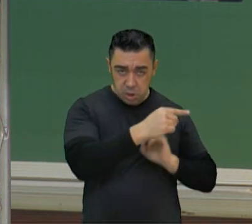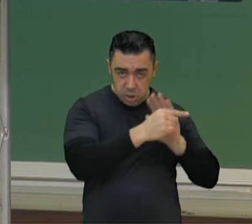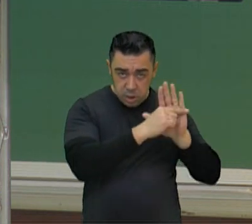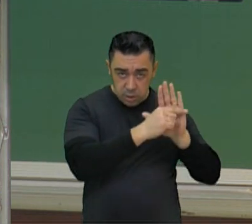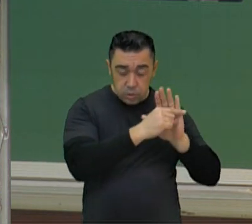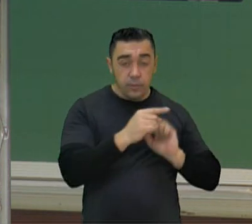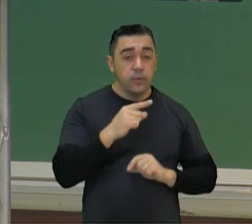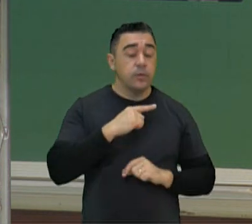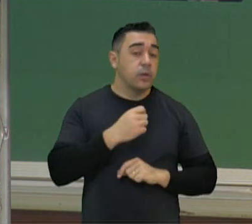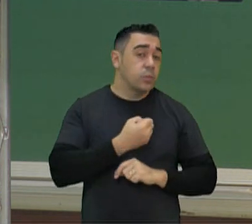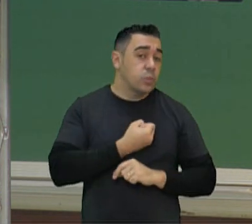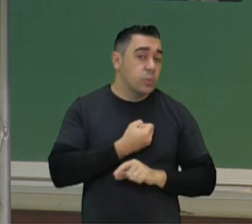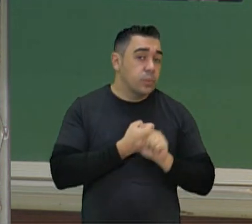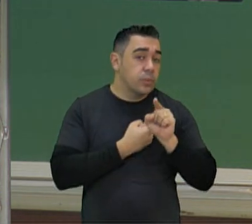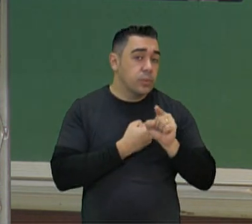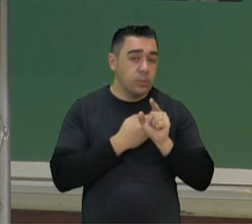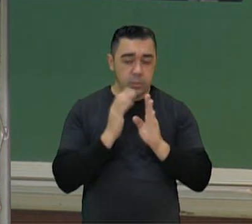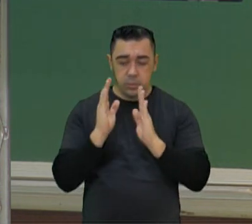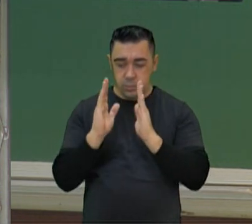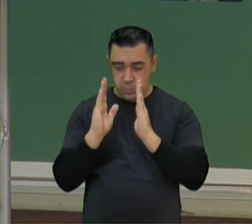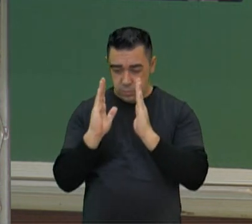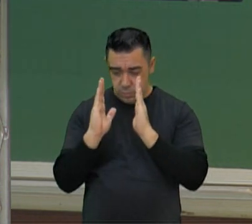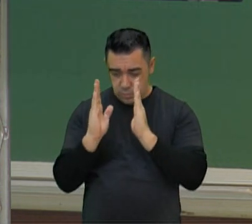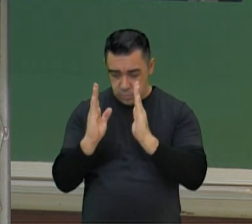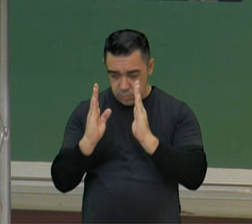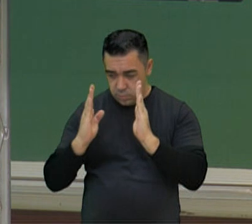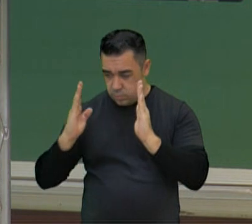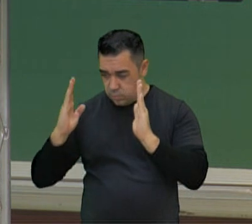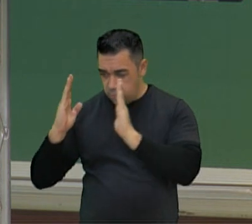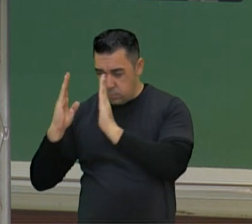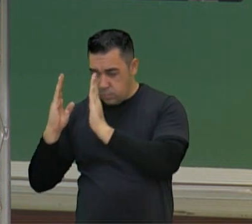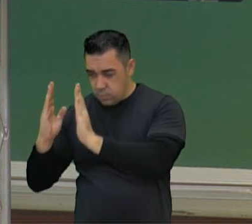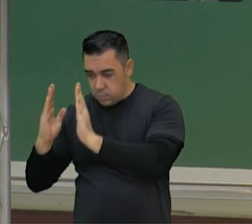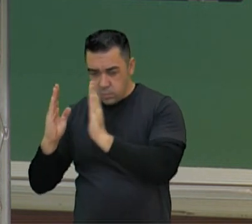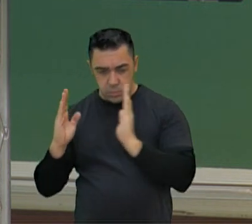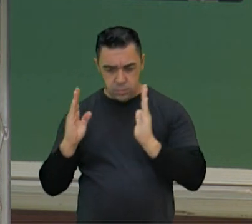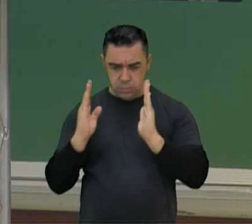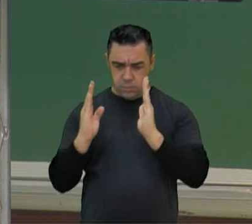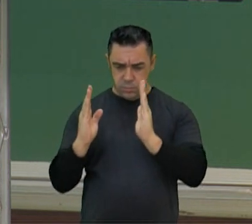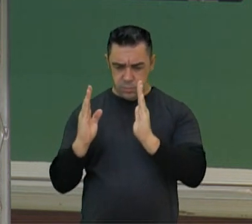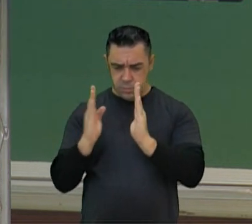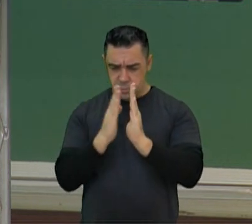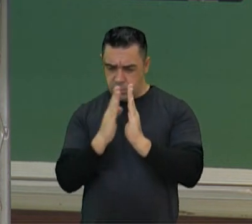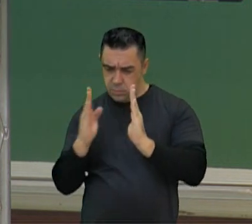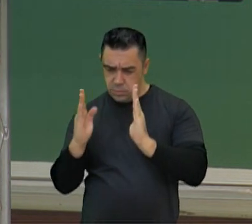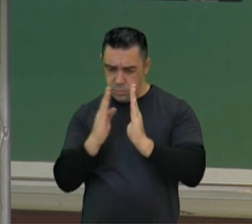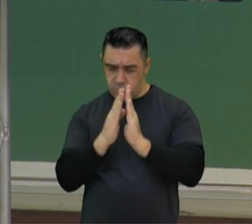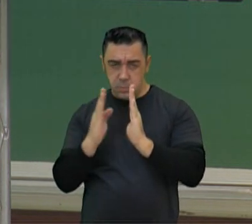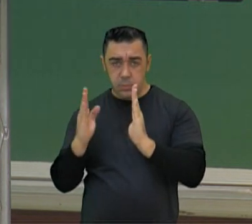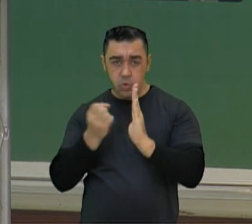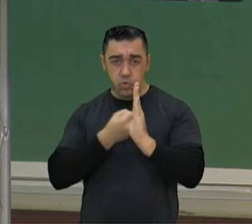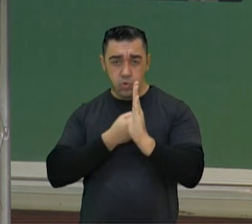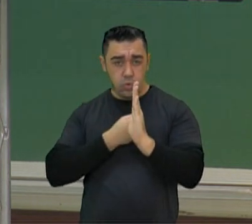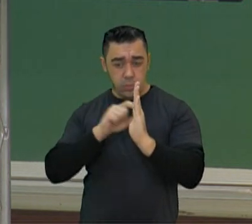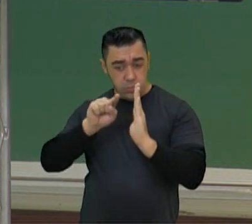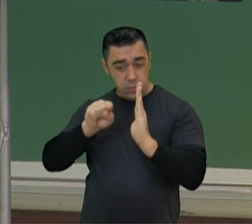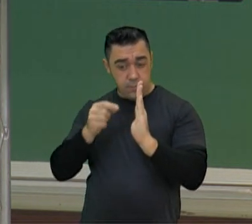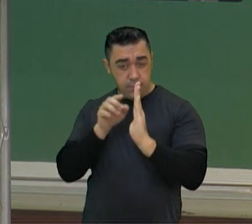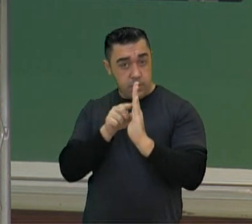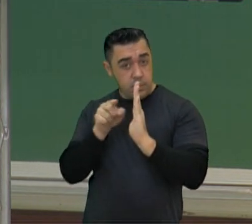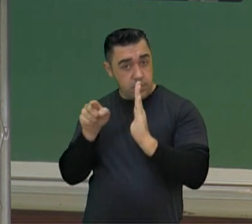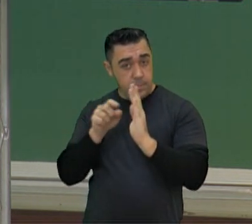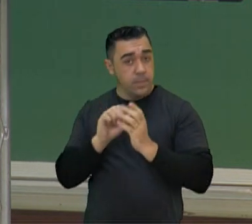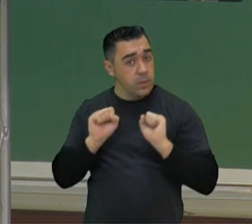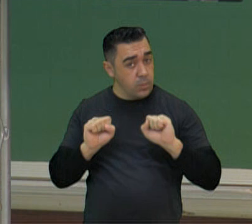têm numeração entre o número inteiro. Mas como identificar esses números? Eles podem estar